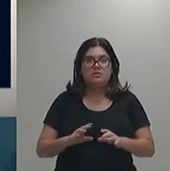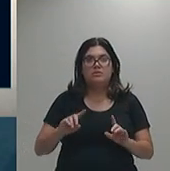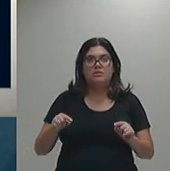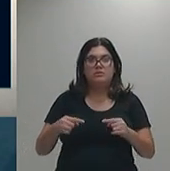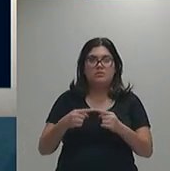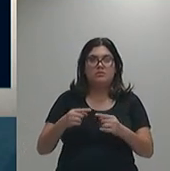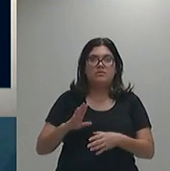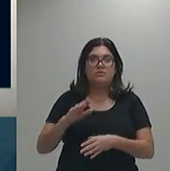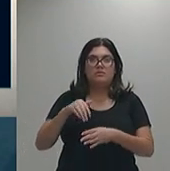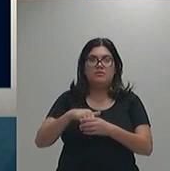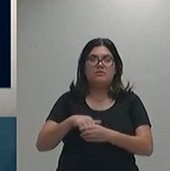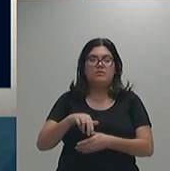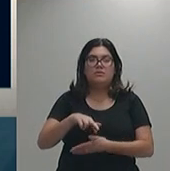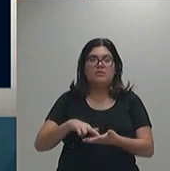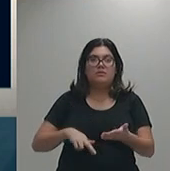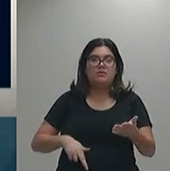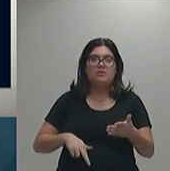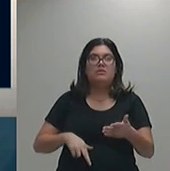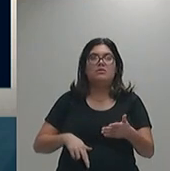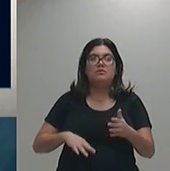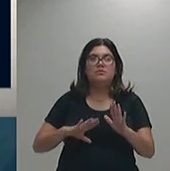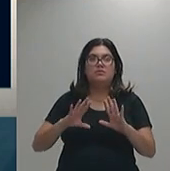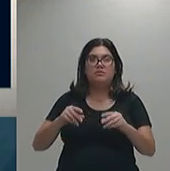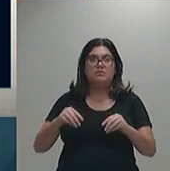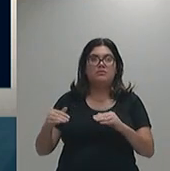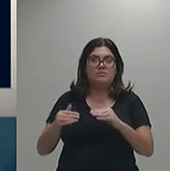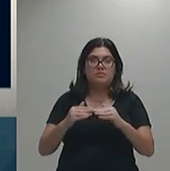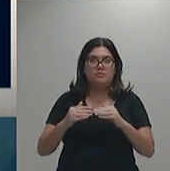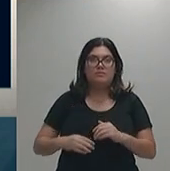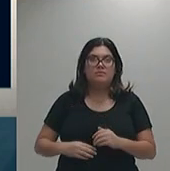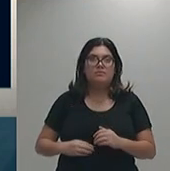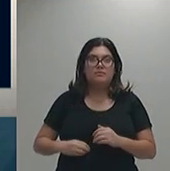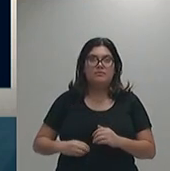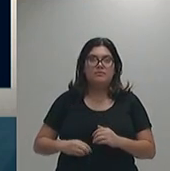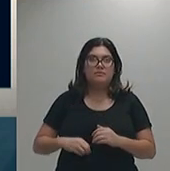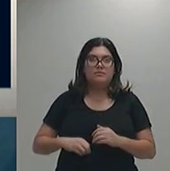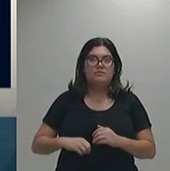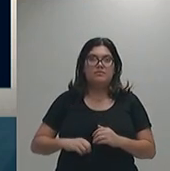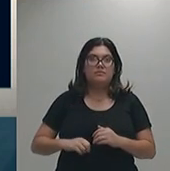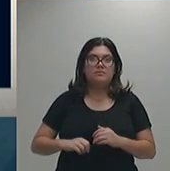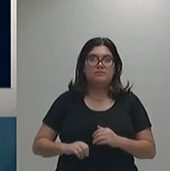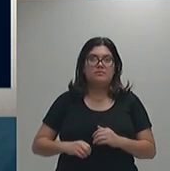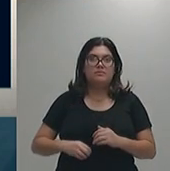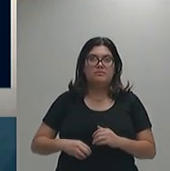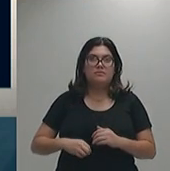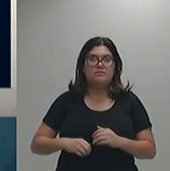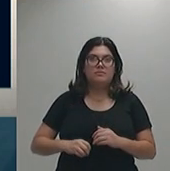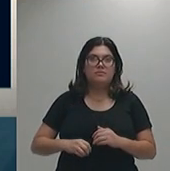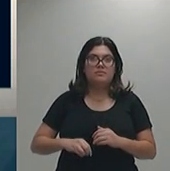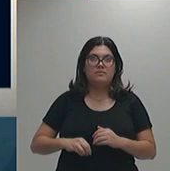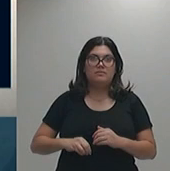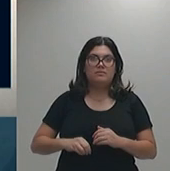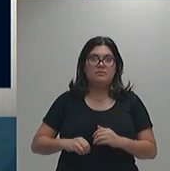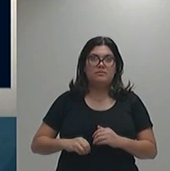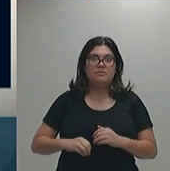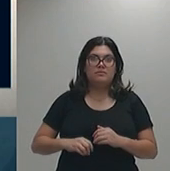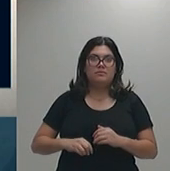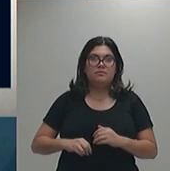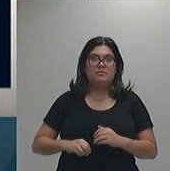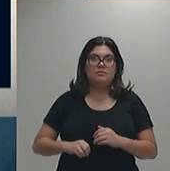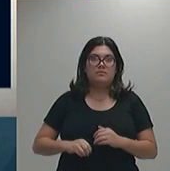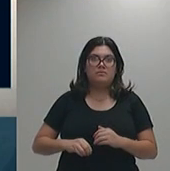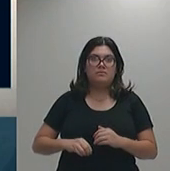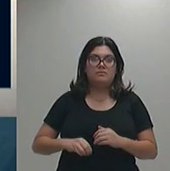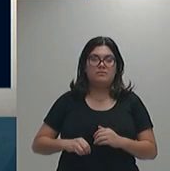em decisão unânime agradeço a compreensão dos colegas que agradeço a vossa excelência a ministra Nancy